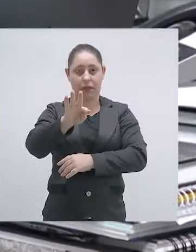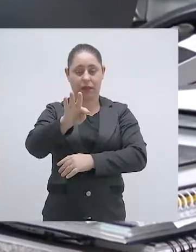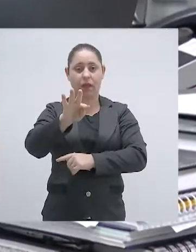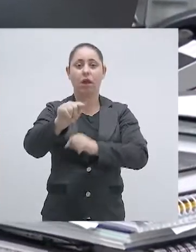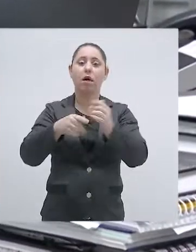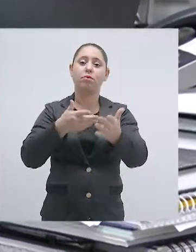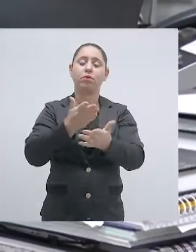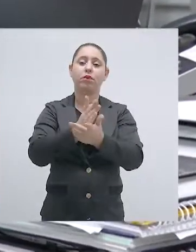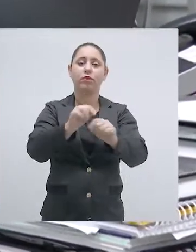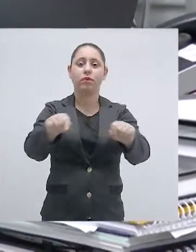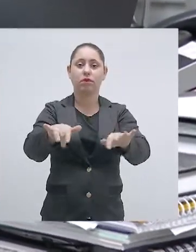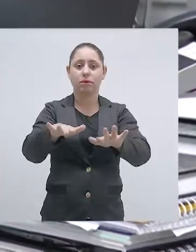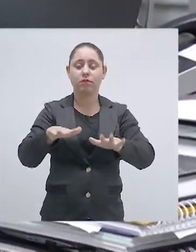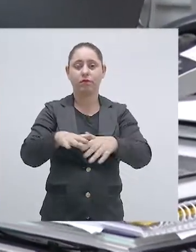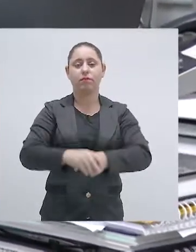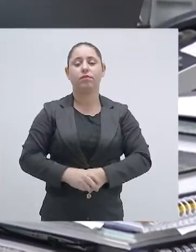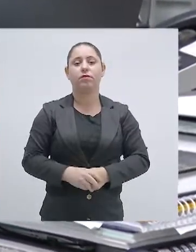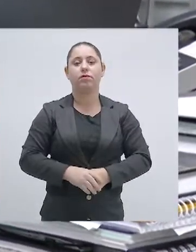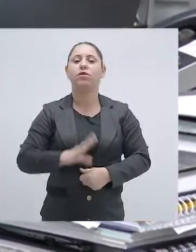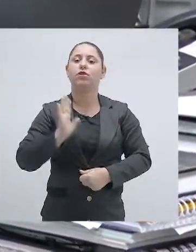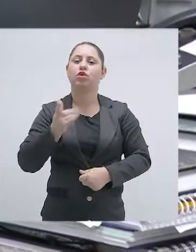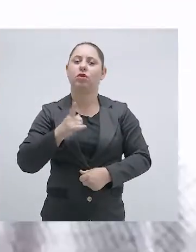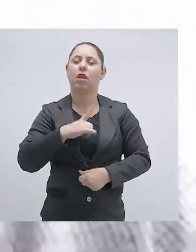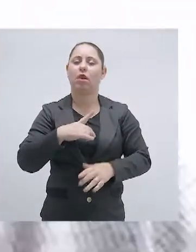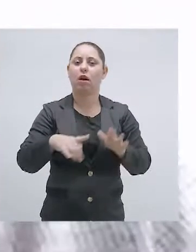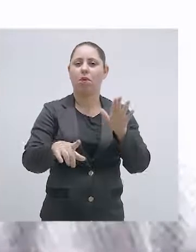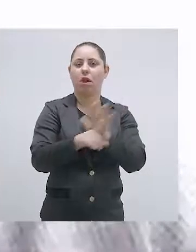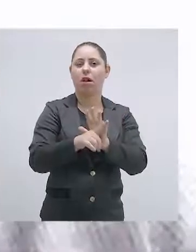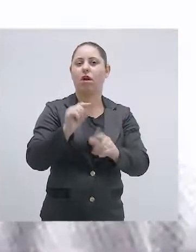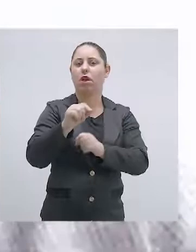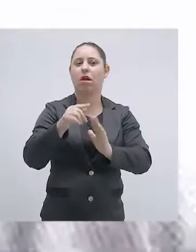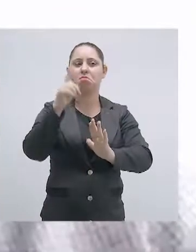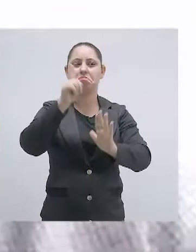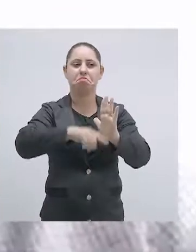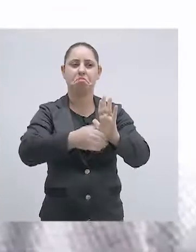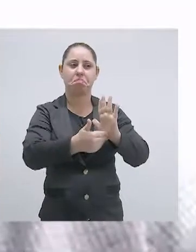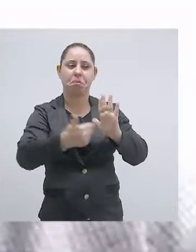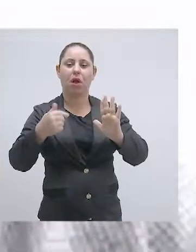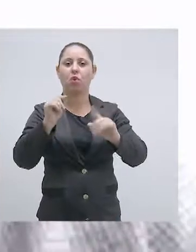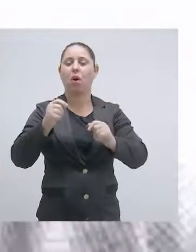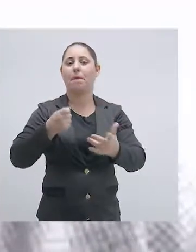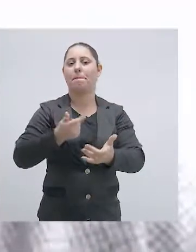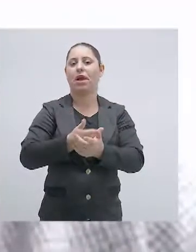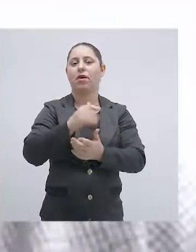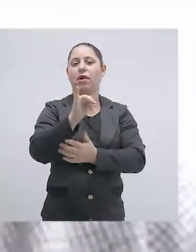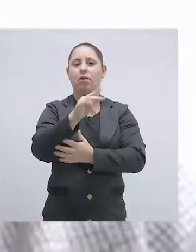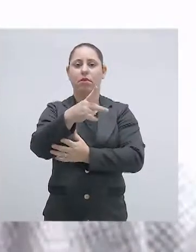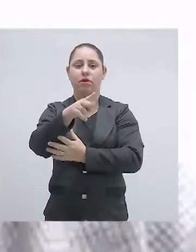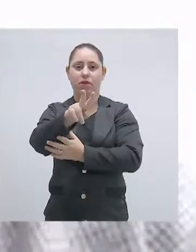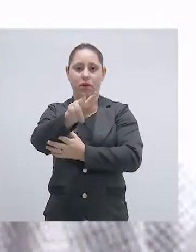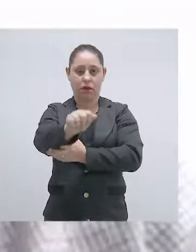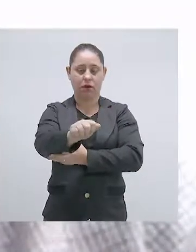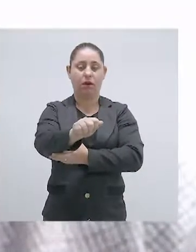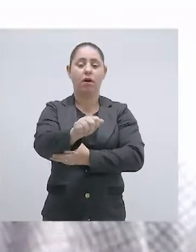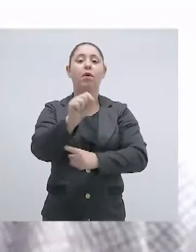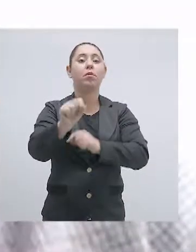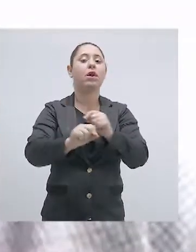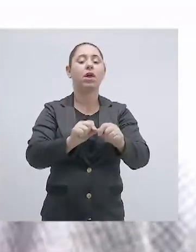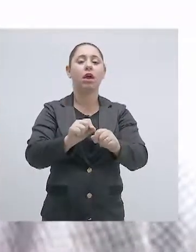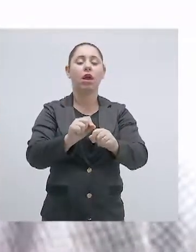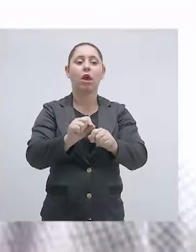do Partido dos Trabalhadores, e aprovada em plenário. Nós já temos uma lei que suspende o pagamento de